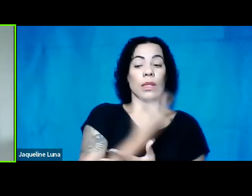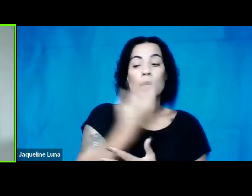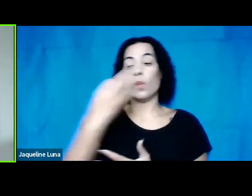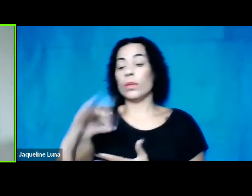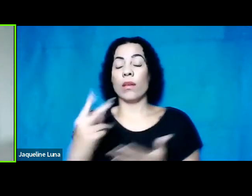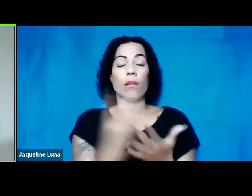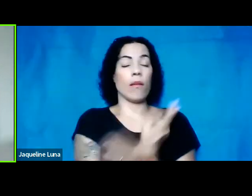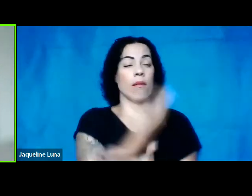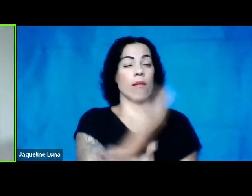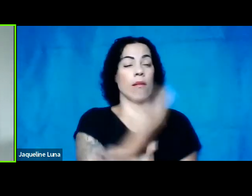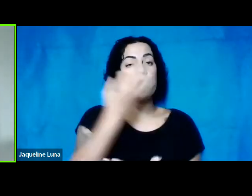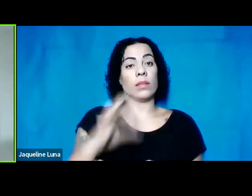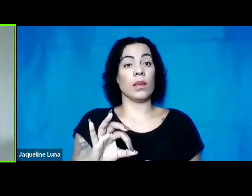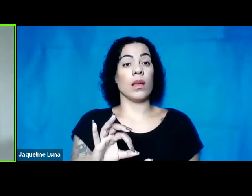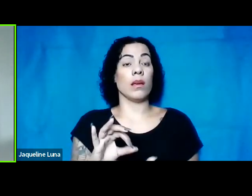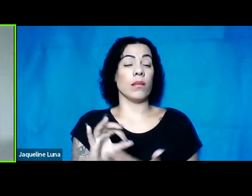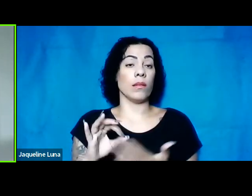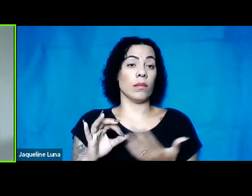acertos,